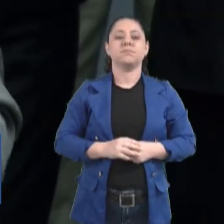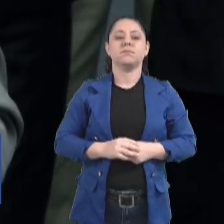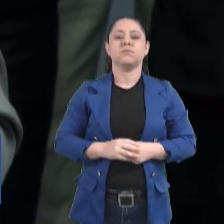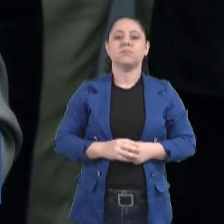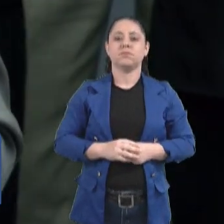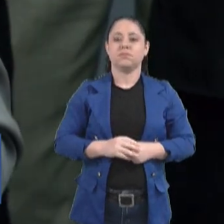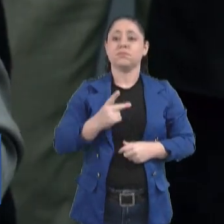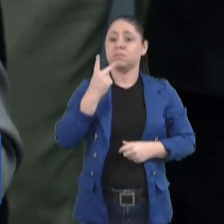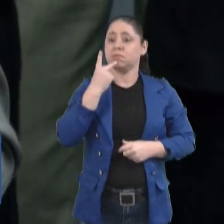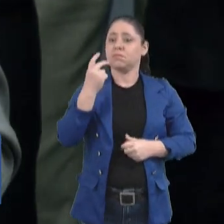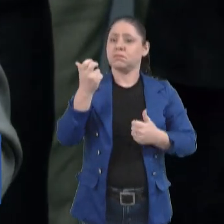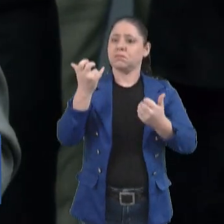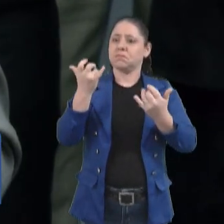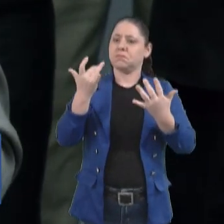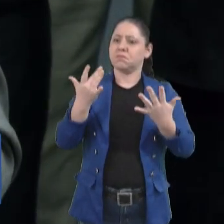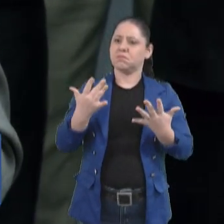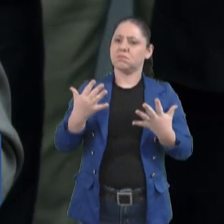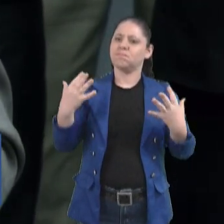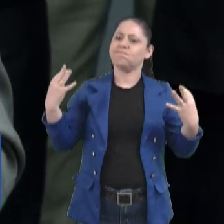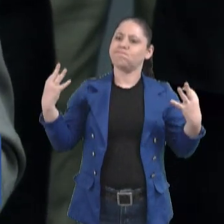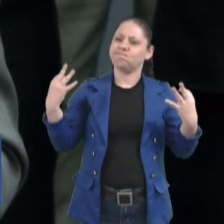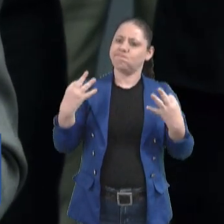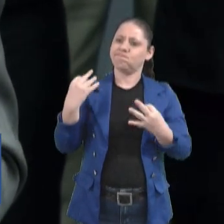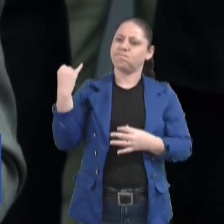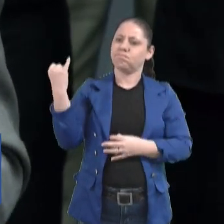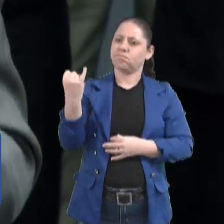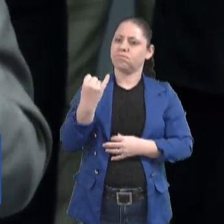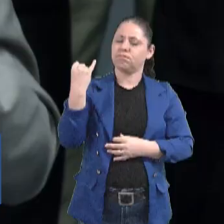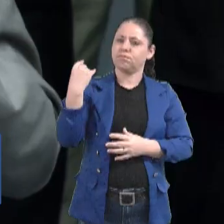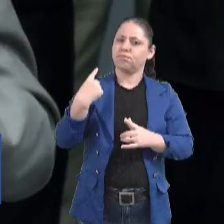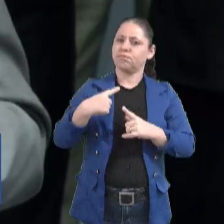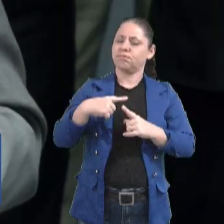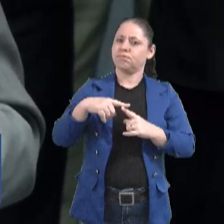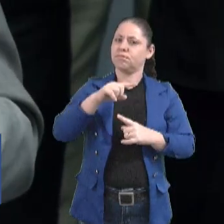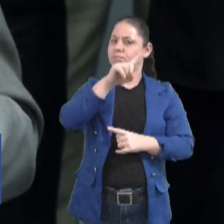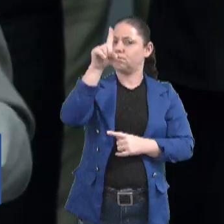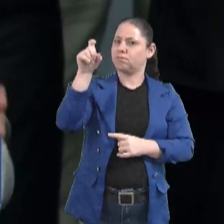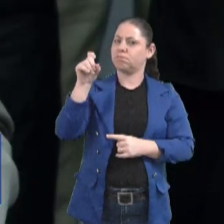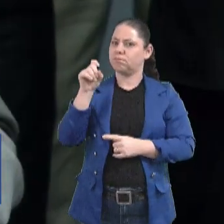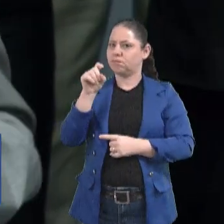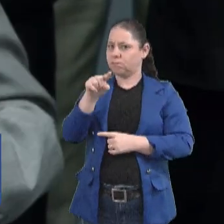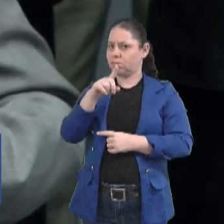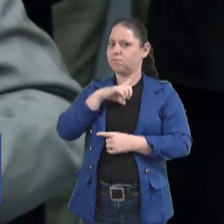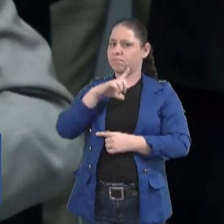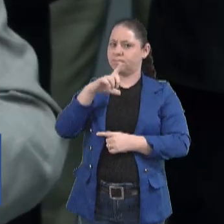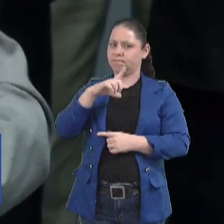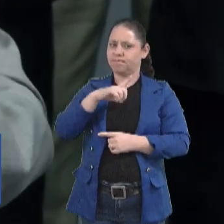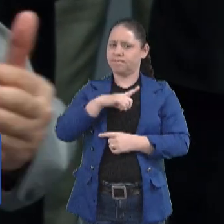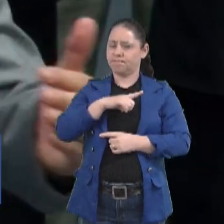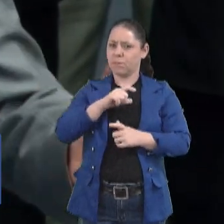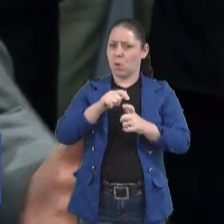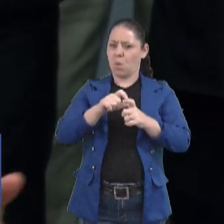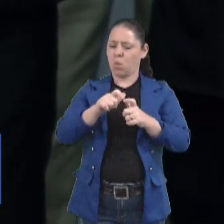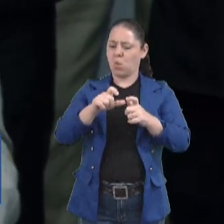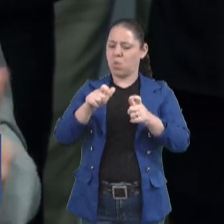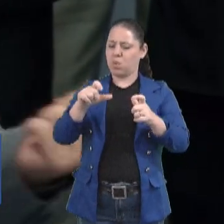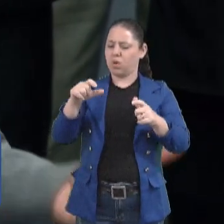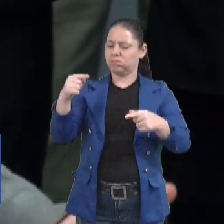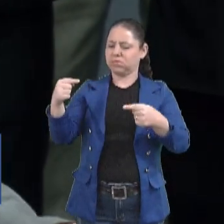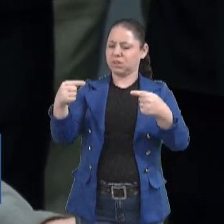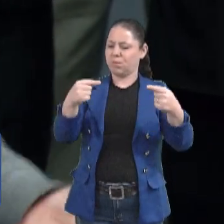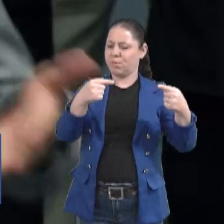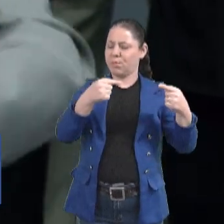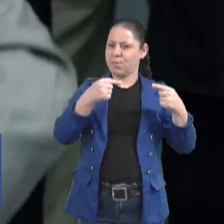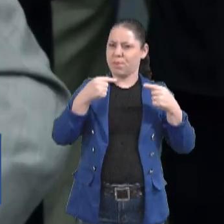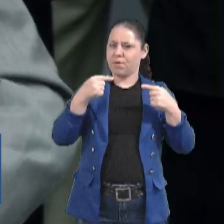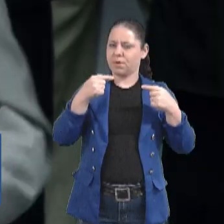o seu pronunciamento é extremamente importante, porque trata de uma questão que ela gera enormes discussões, não